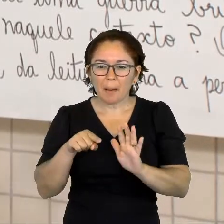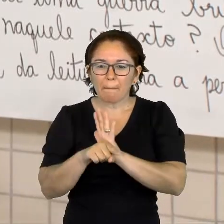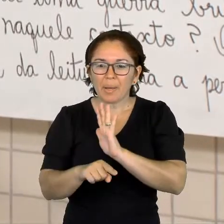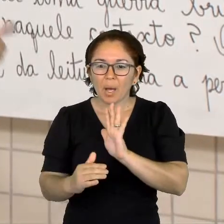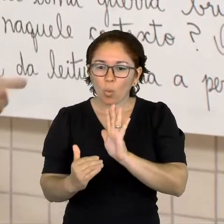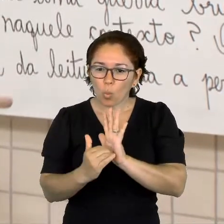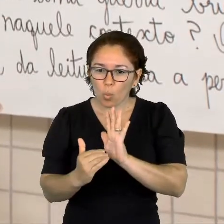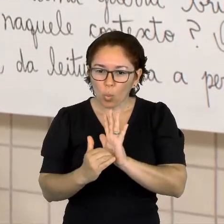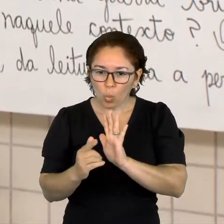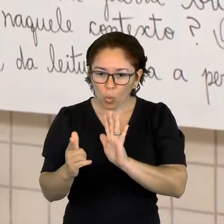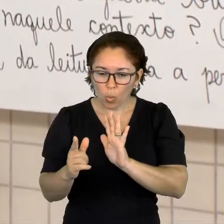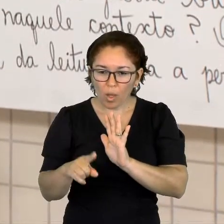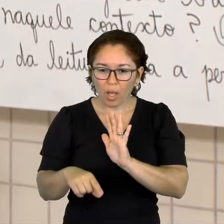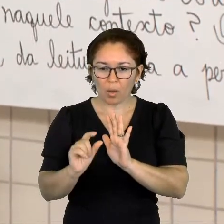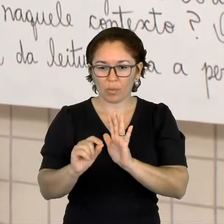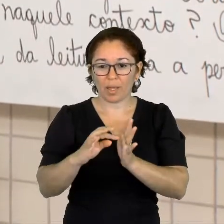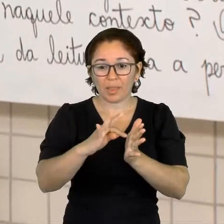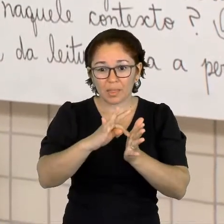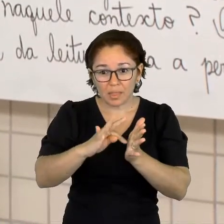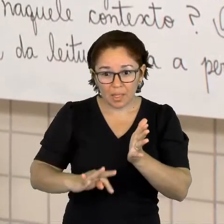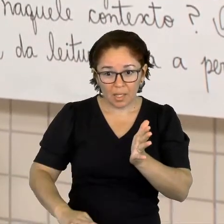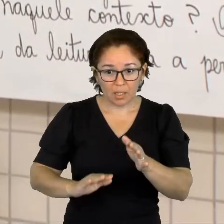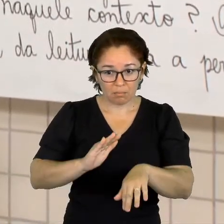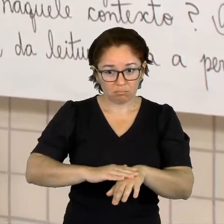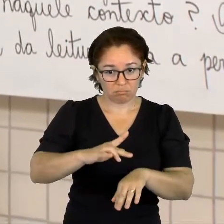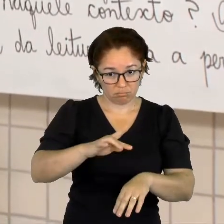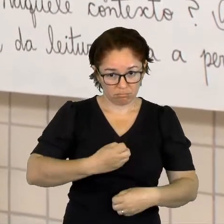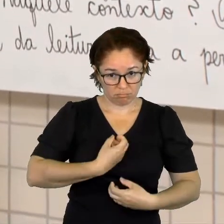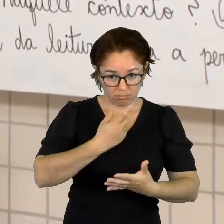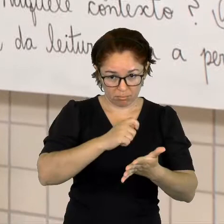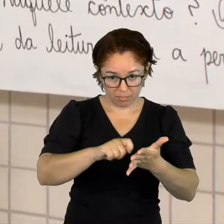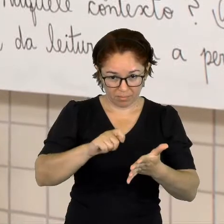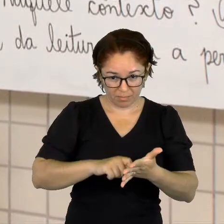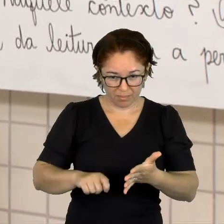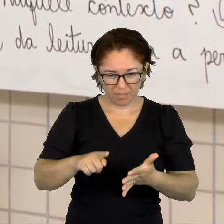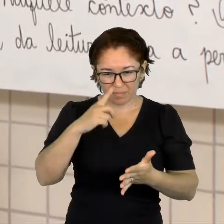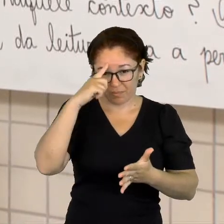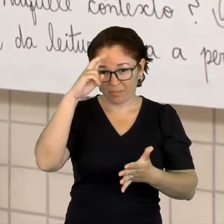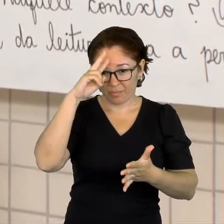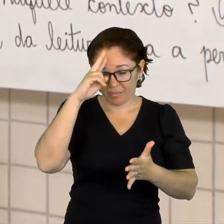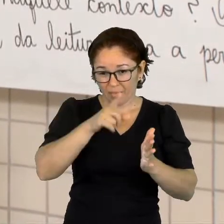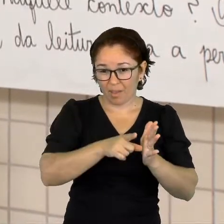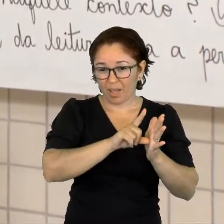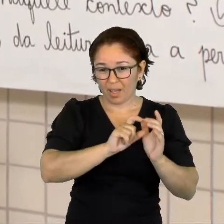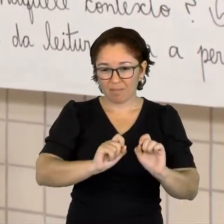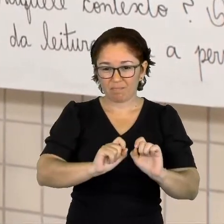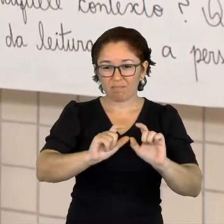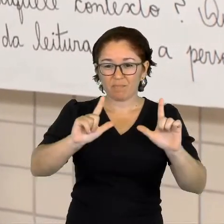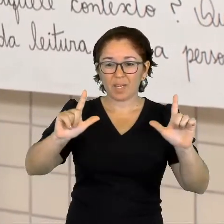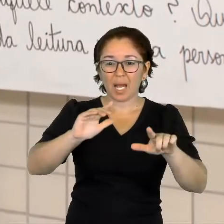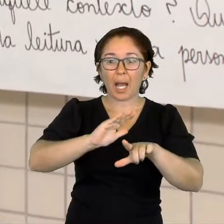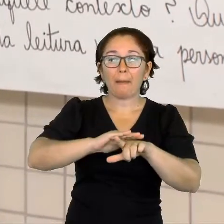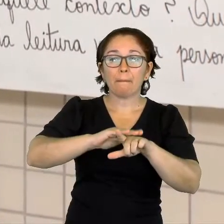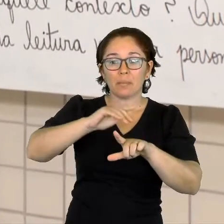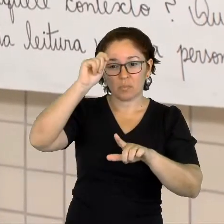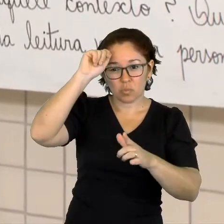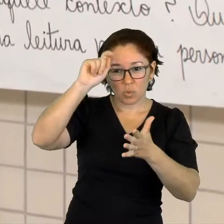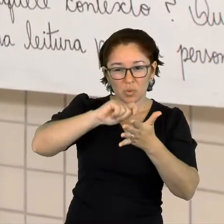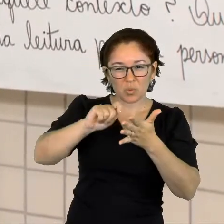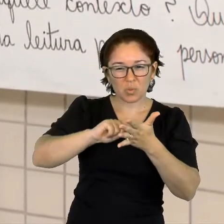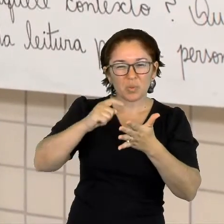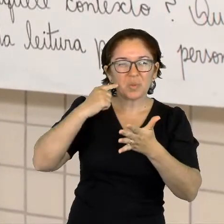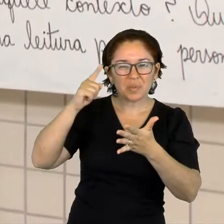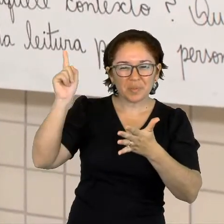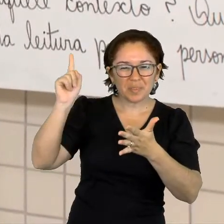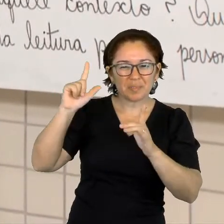que vocês vão produzir esse texto. Lembrem que lá no início eu mostrei a foto também do autor e que vocês vão ter que fazer uma pesquisa,